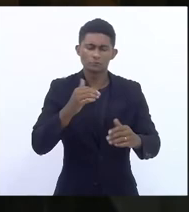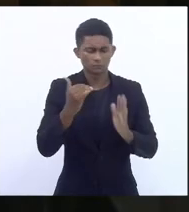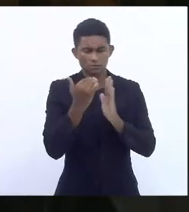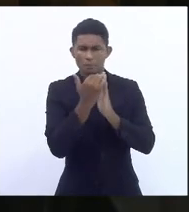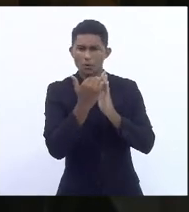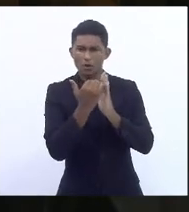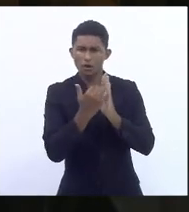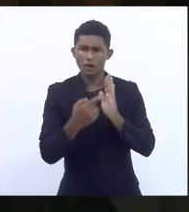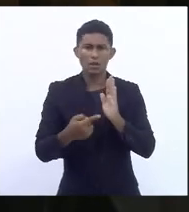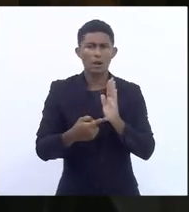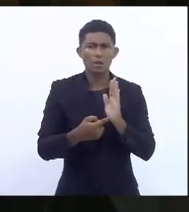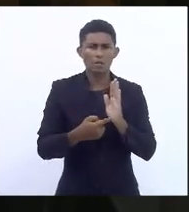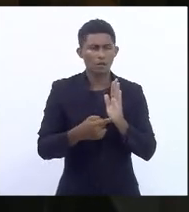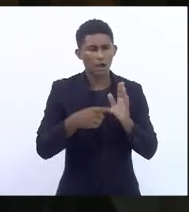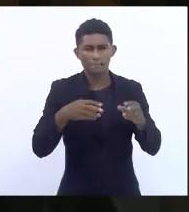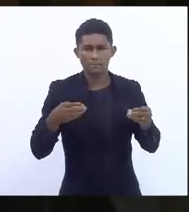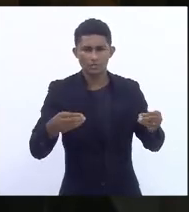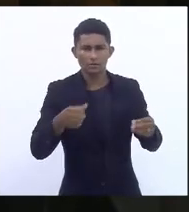do Ministério da Mulher